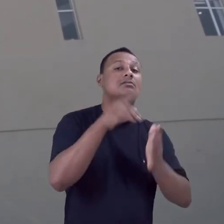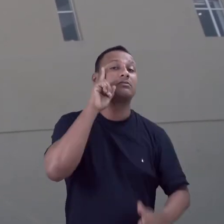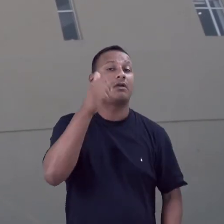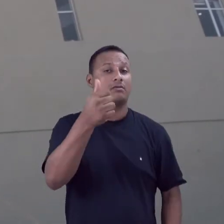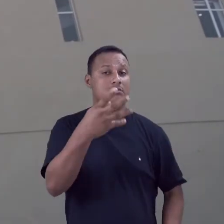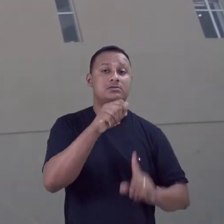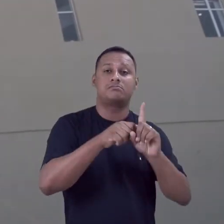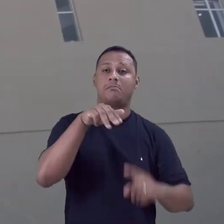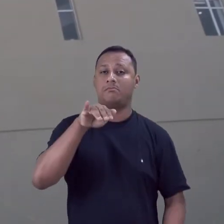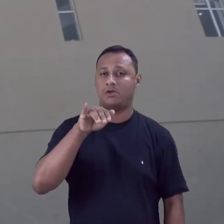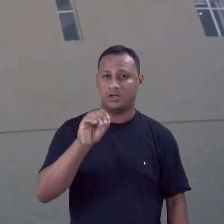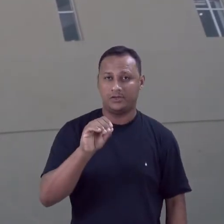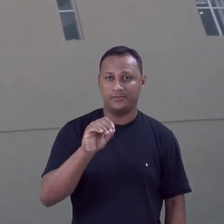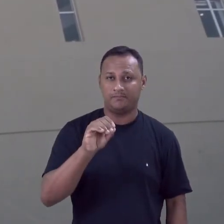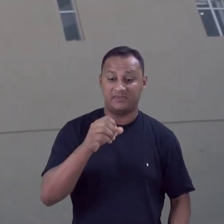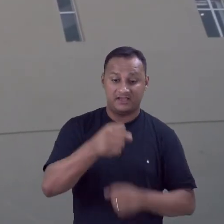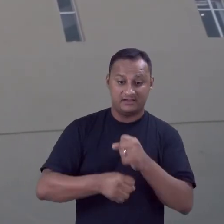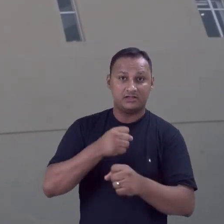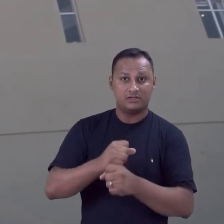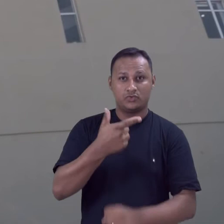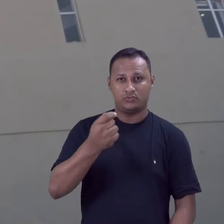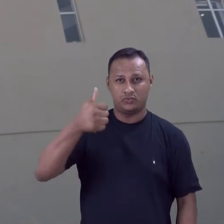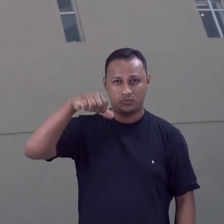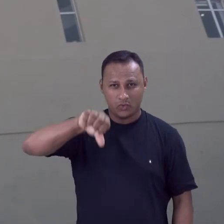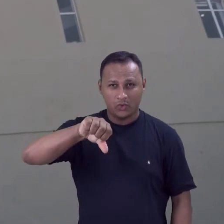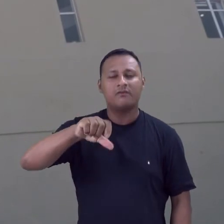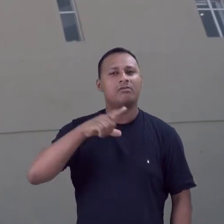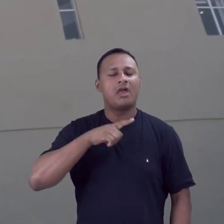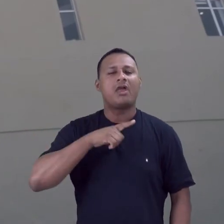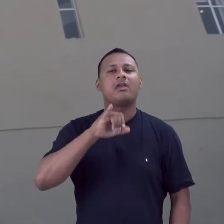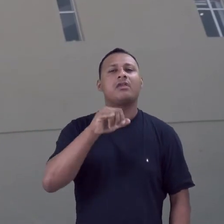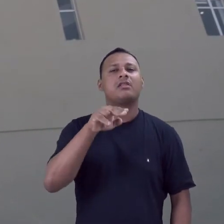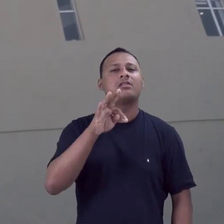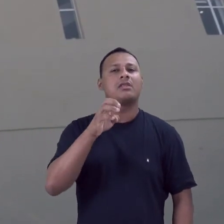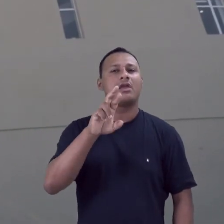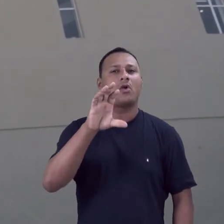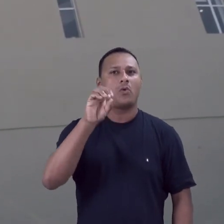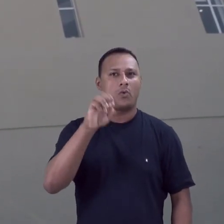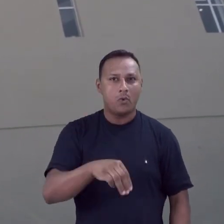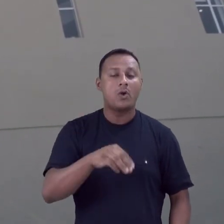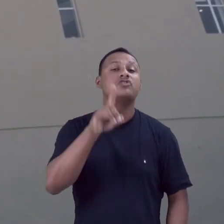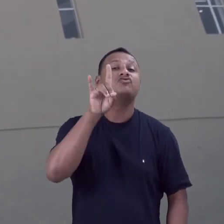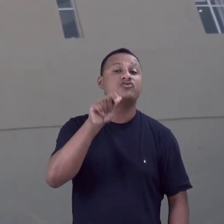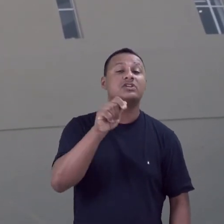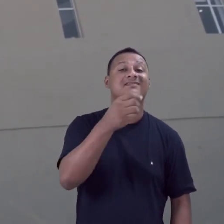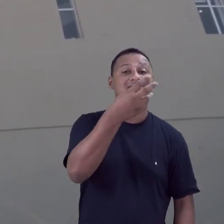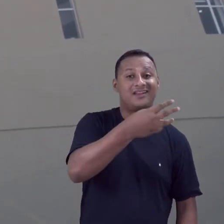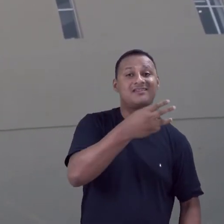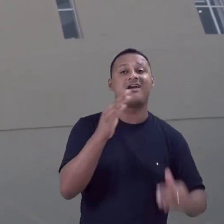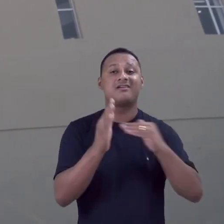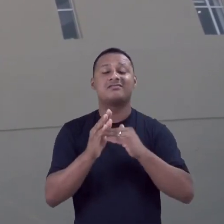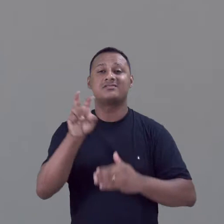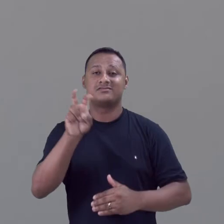de maio. Neste ano, a edição Sudeste do Intercom acontece de 3 a 5 de junho no campus de Goiabeiras da